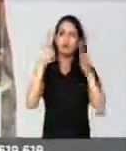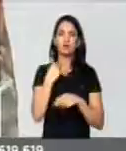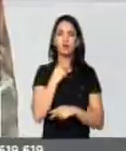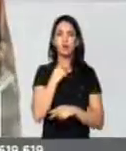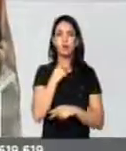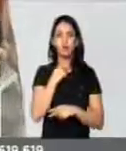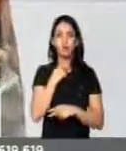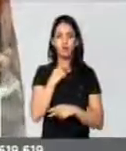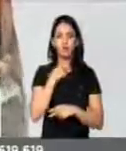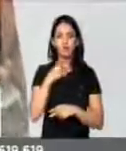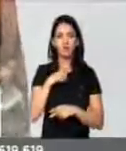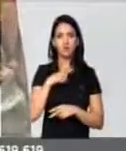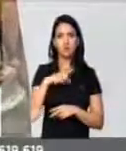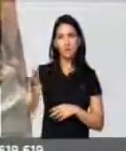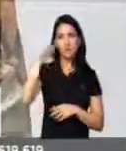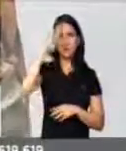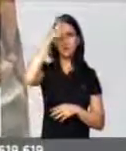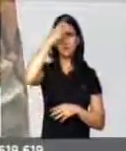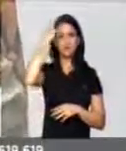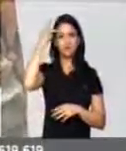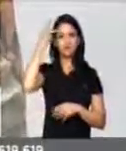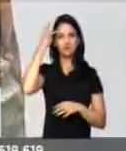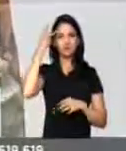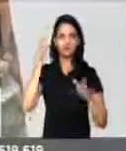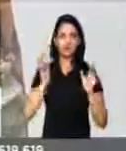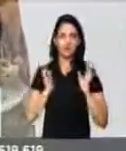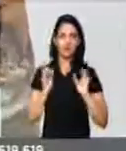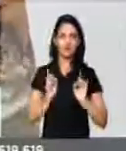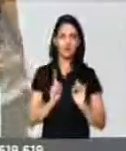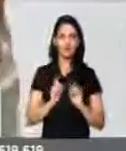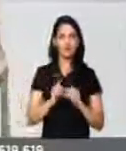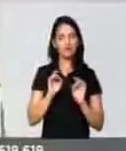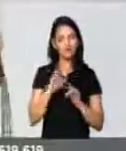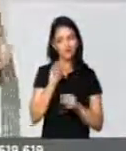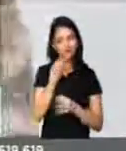têm bens materiais. Só isso que queria registrar. Obrigado, deputada.